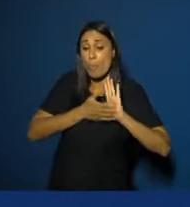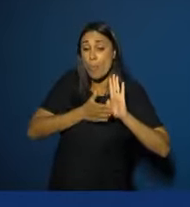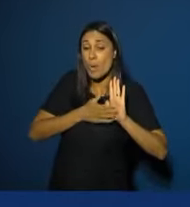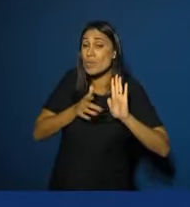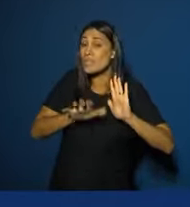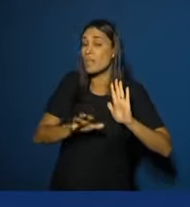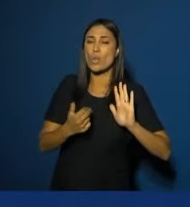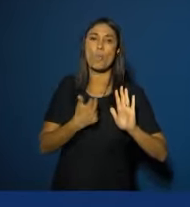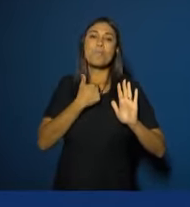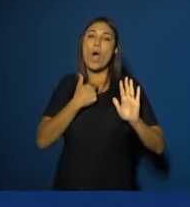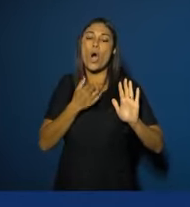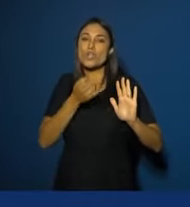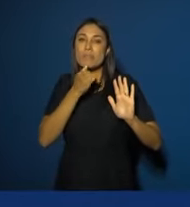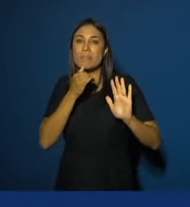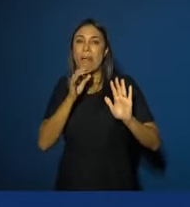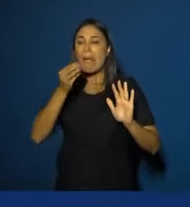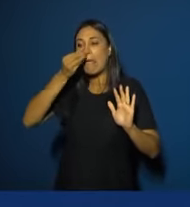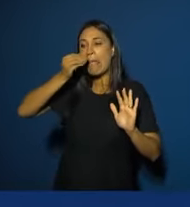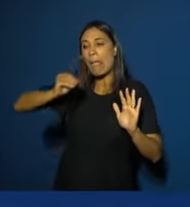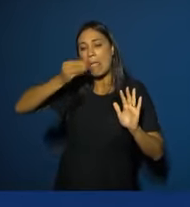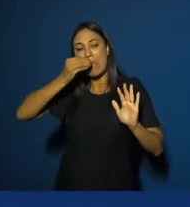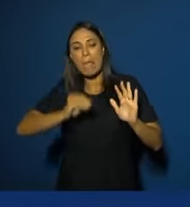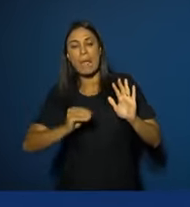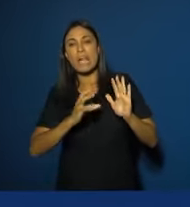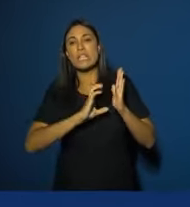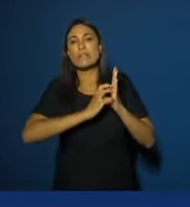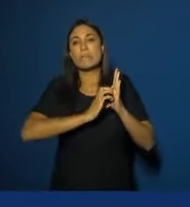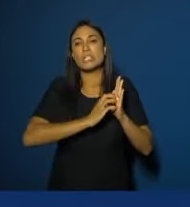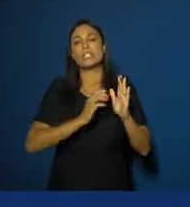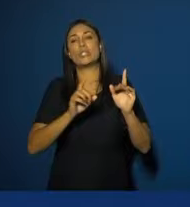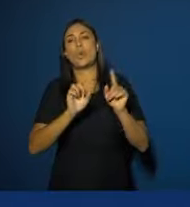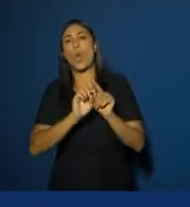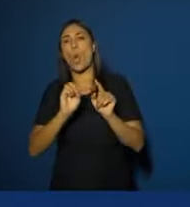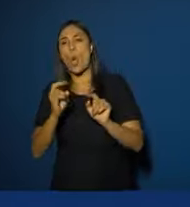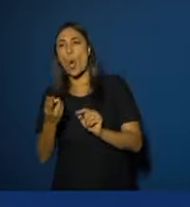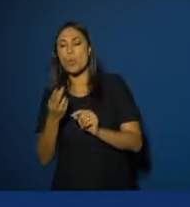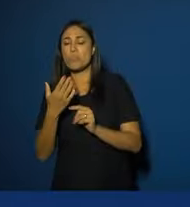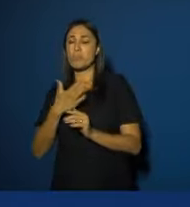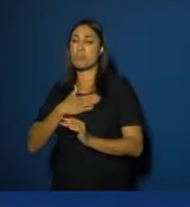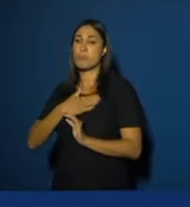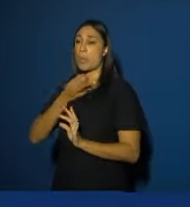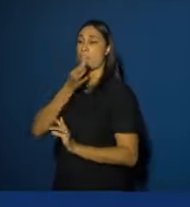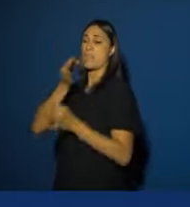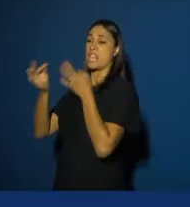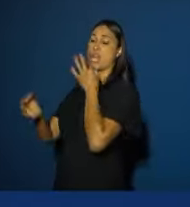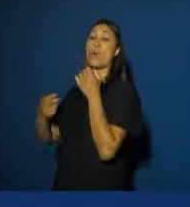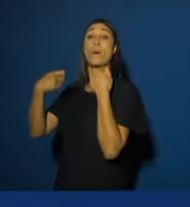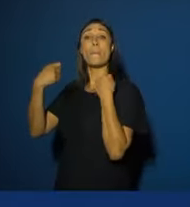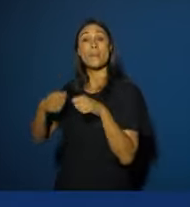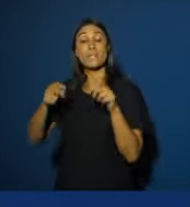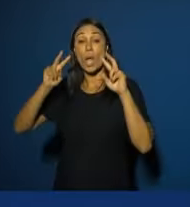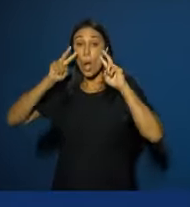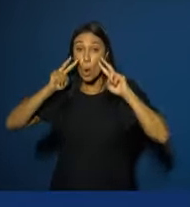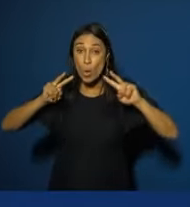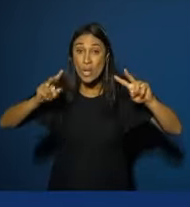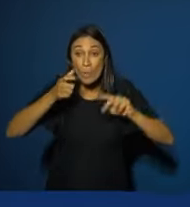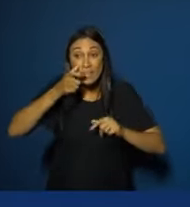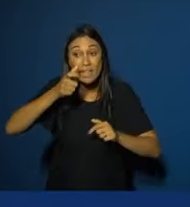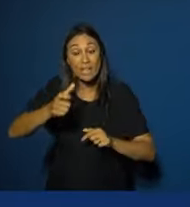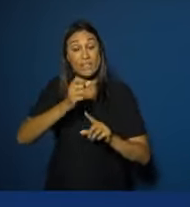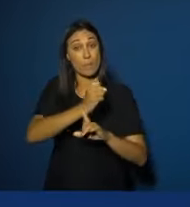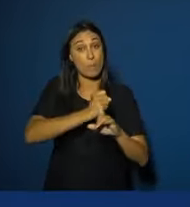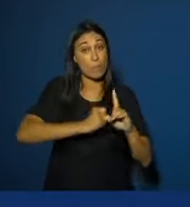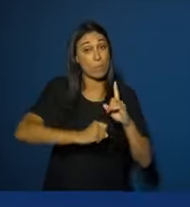pode fazer diferenças partidárias ou ideológicas, tem que ser pragmático, tem que olhar o interesse da população,